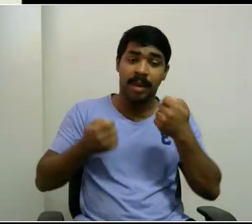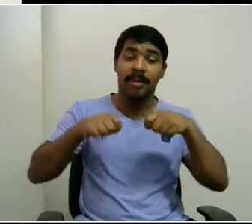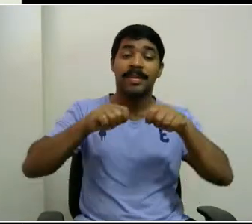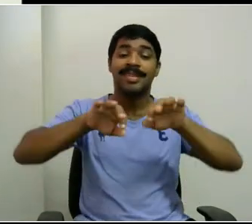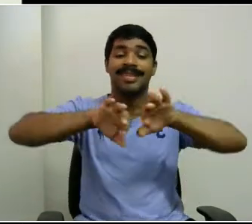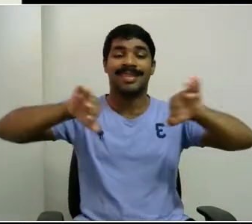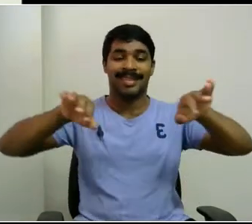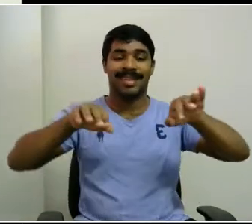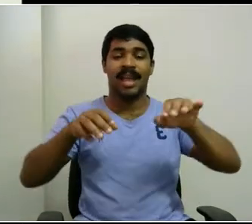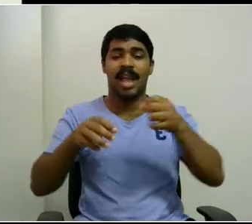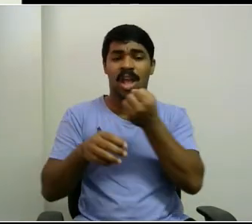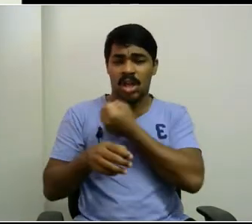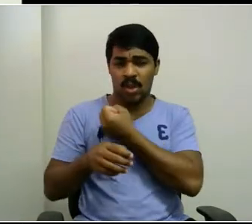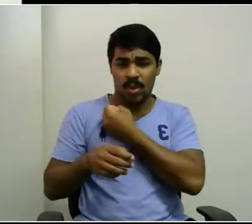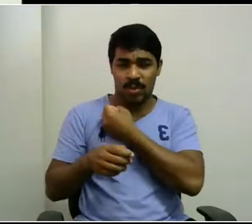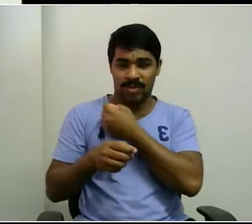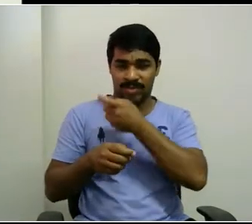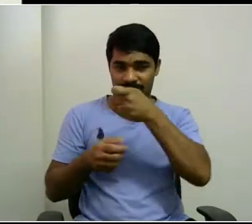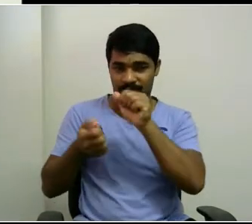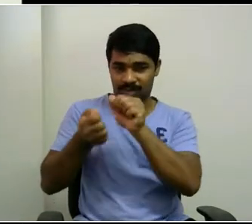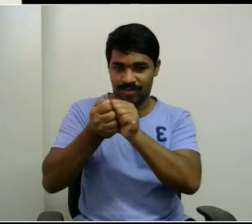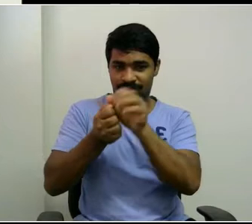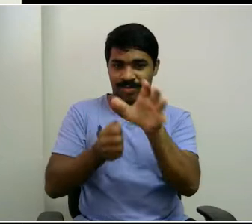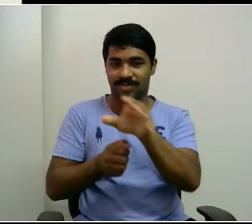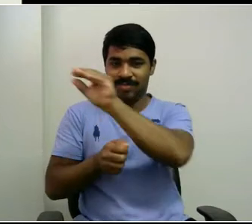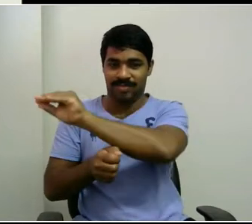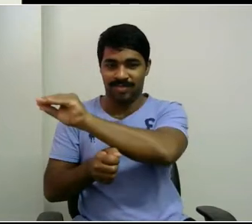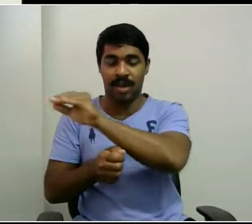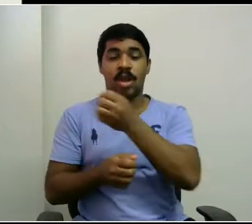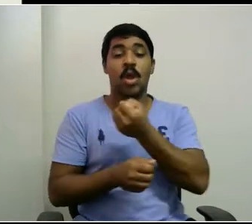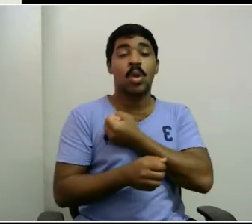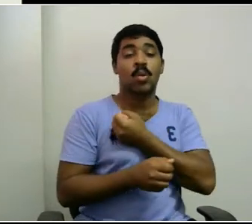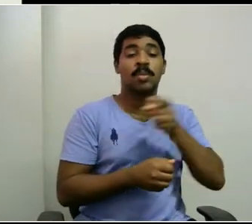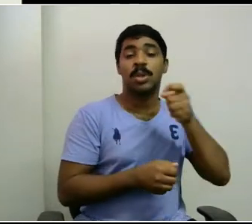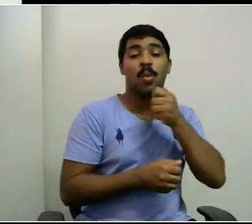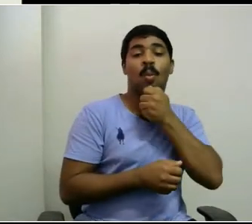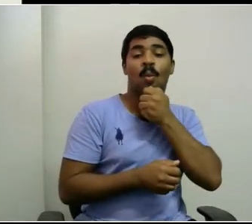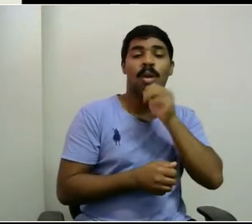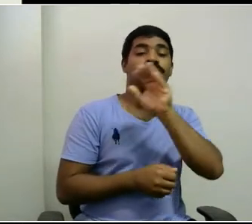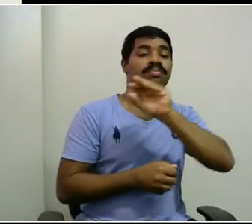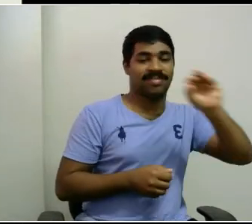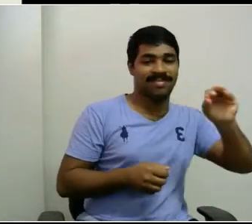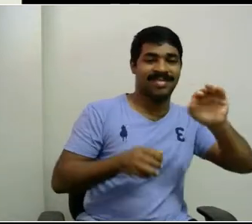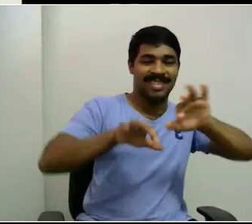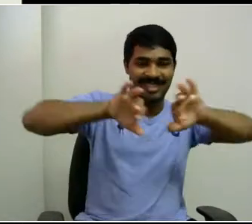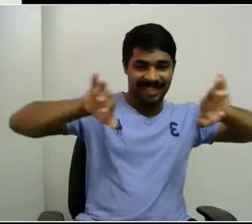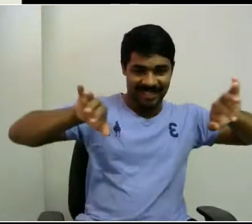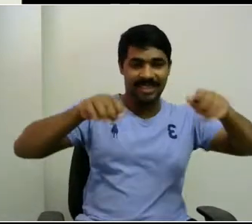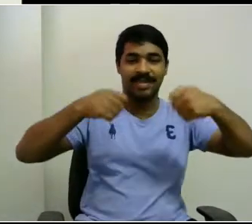processo de solução é parecido com o de uma equação normal. Tá? Então vamos aqui. Ó. Você vai